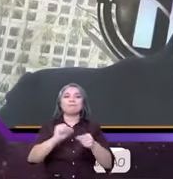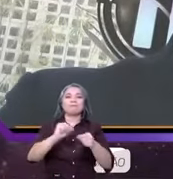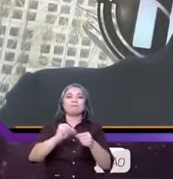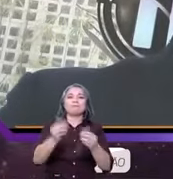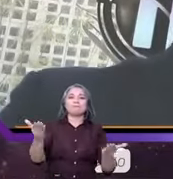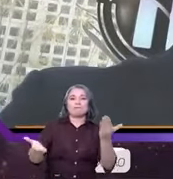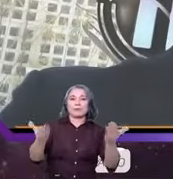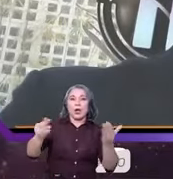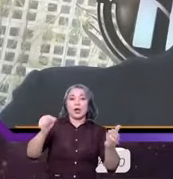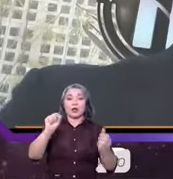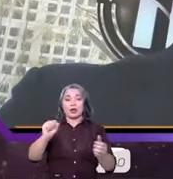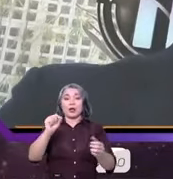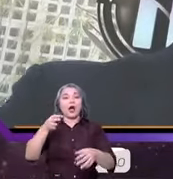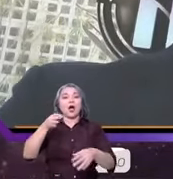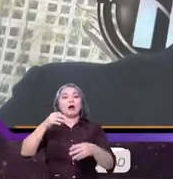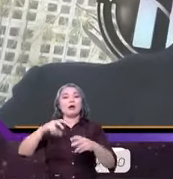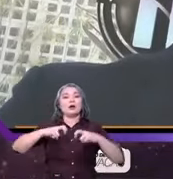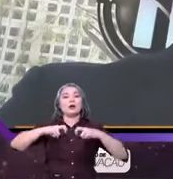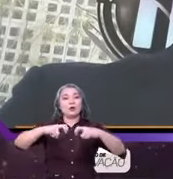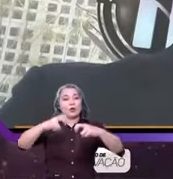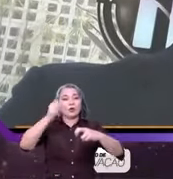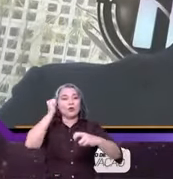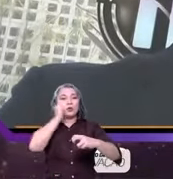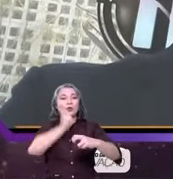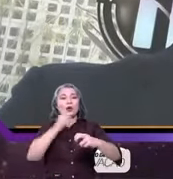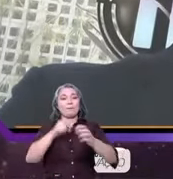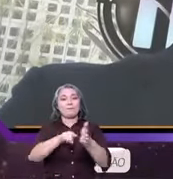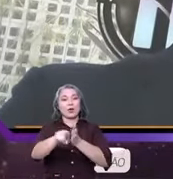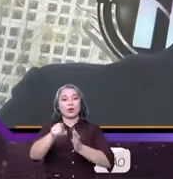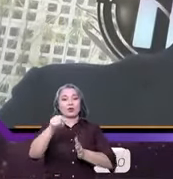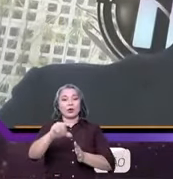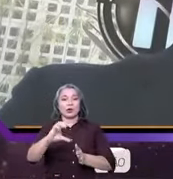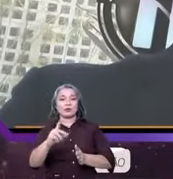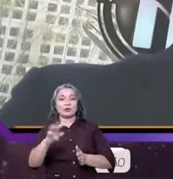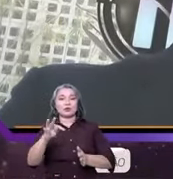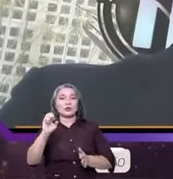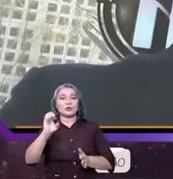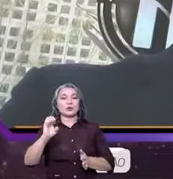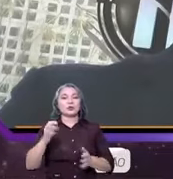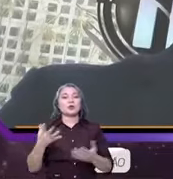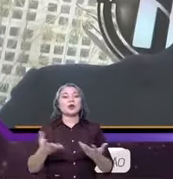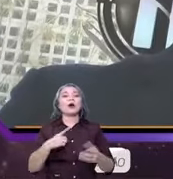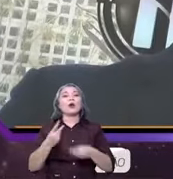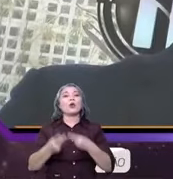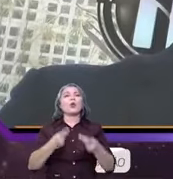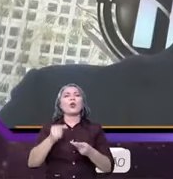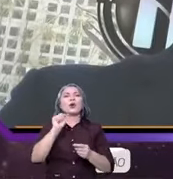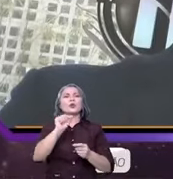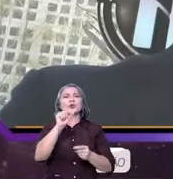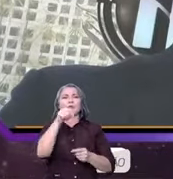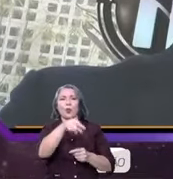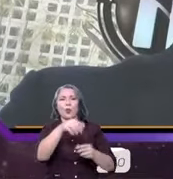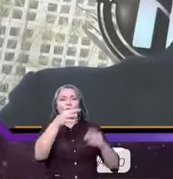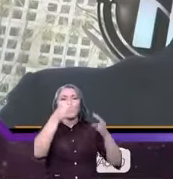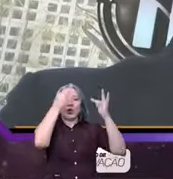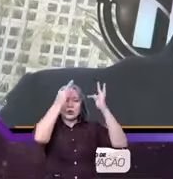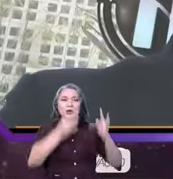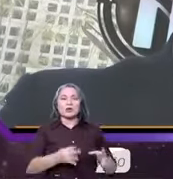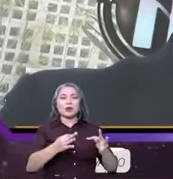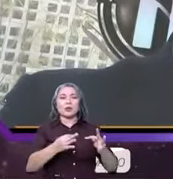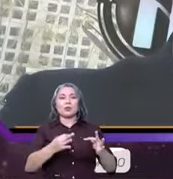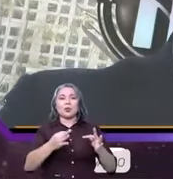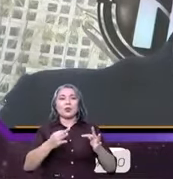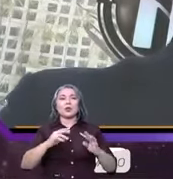que a jurada realiza, me parece que quando o senhor coloca e a gente fala em